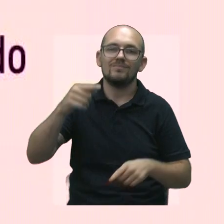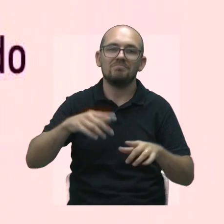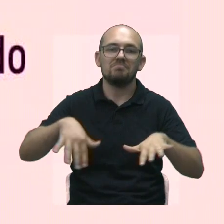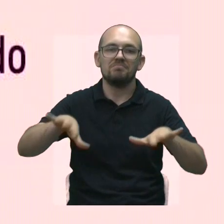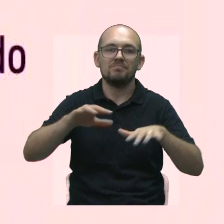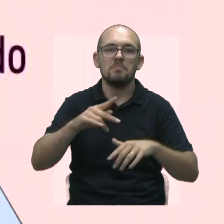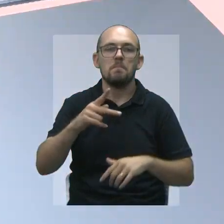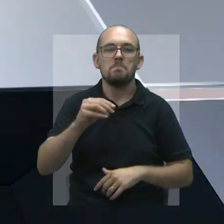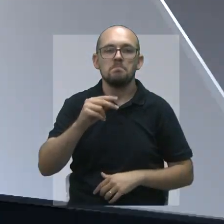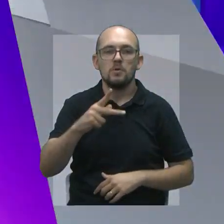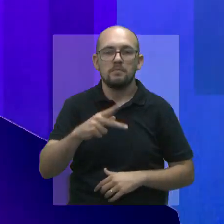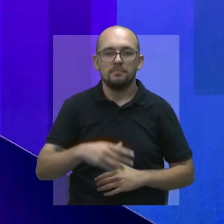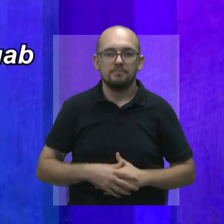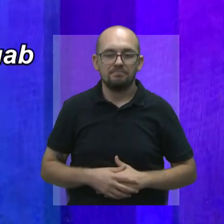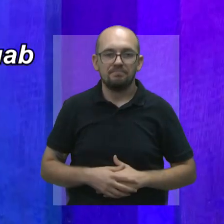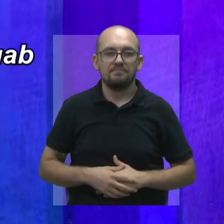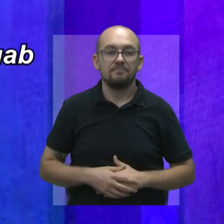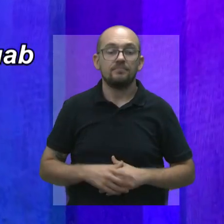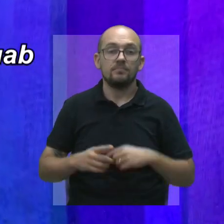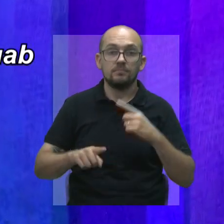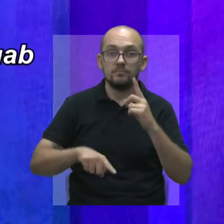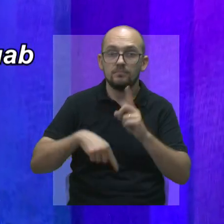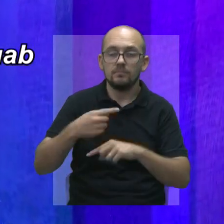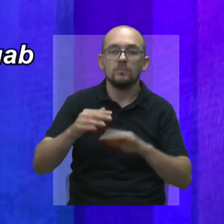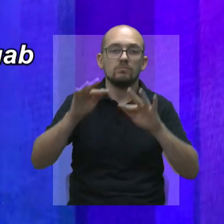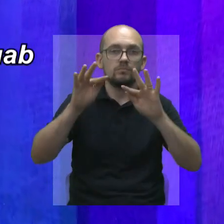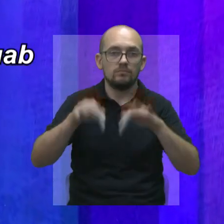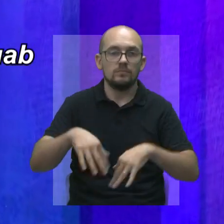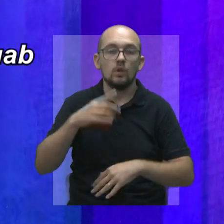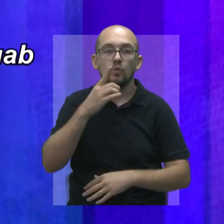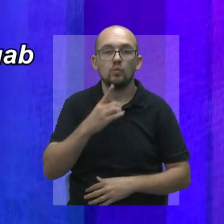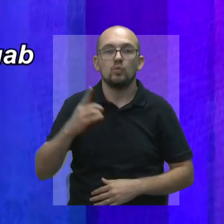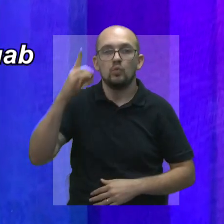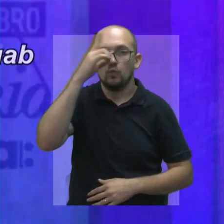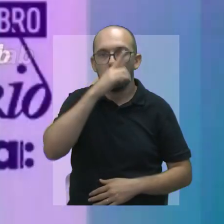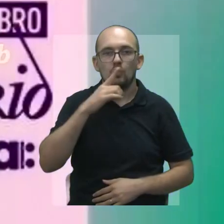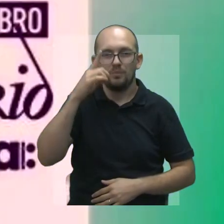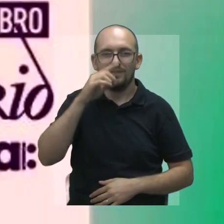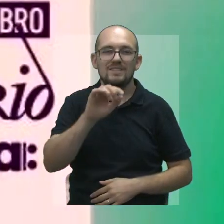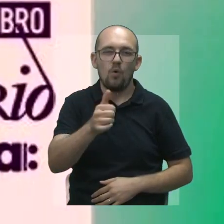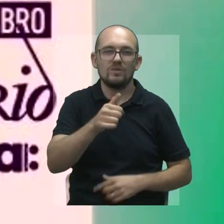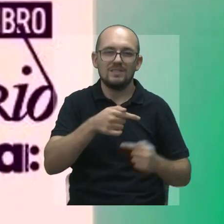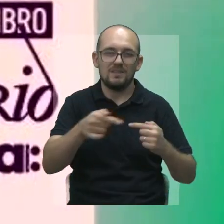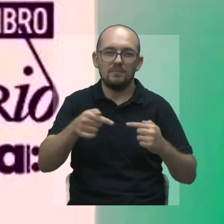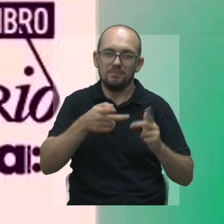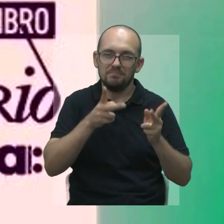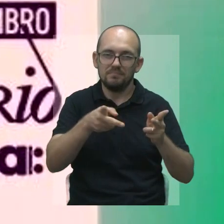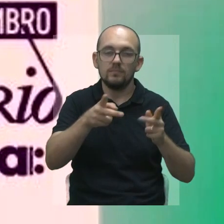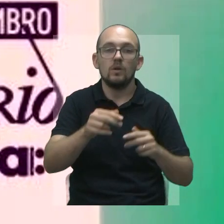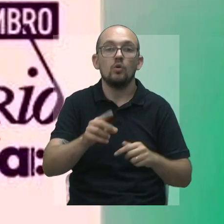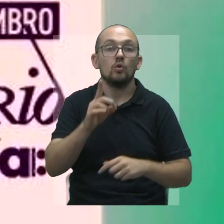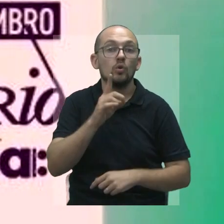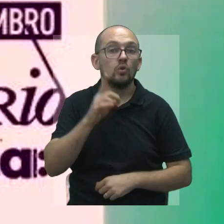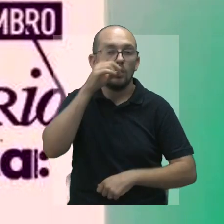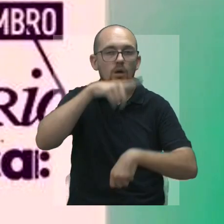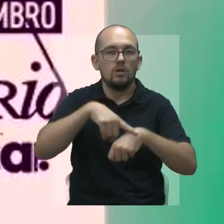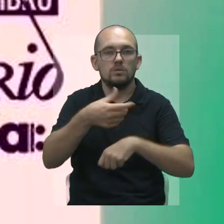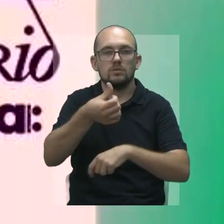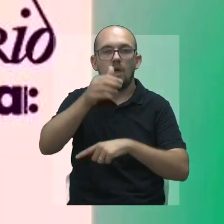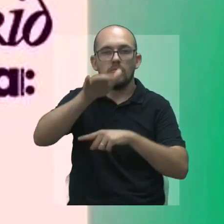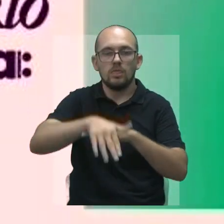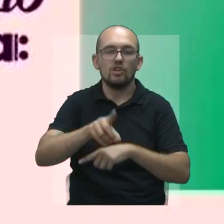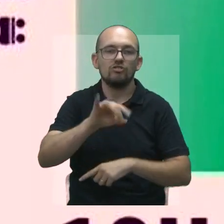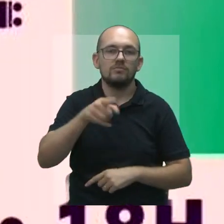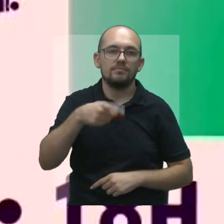pop. E para encerrar a 11ª Semana Musical, no domingo às 6 da tarde, dia 1º